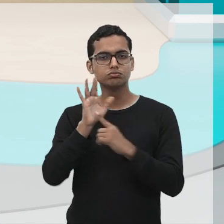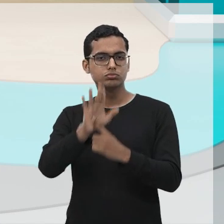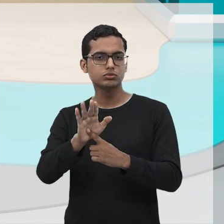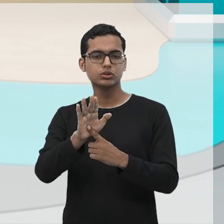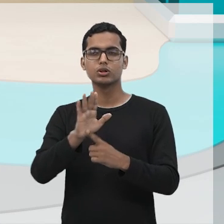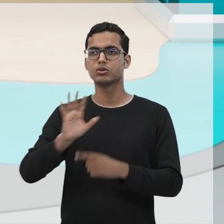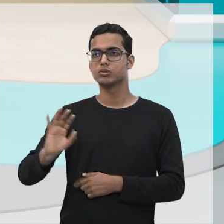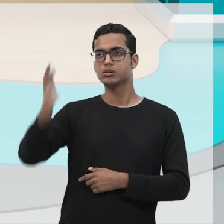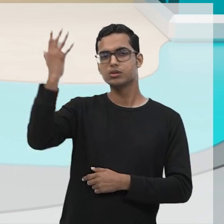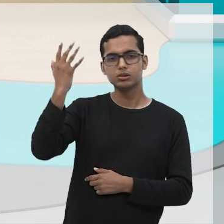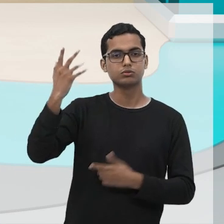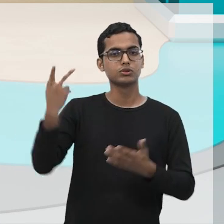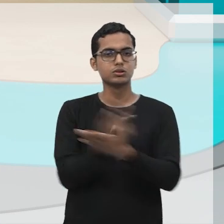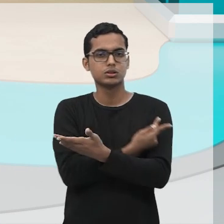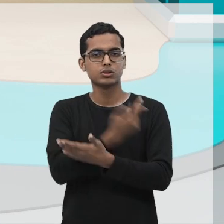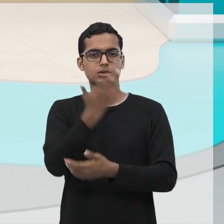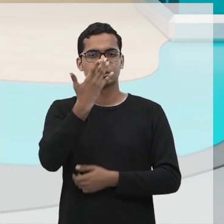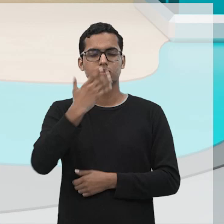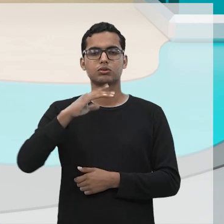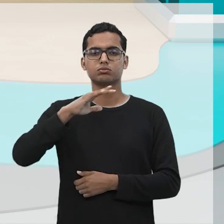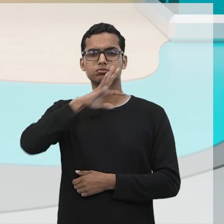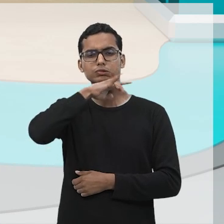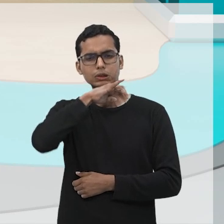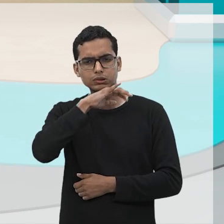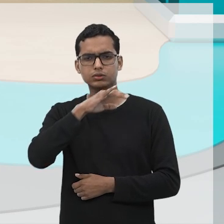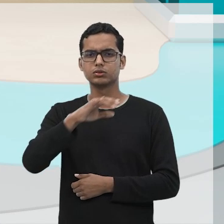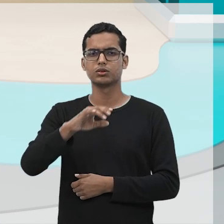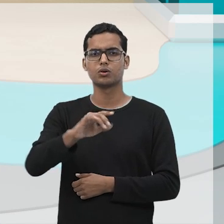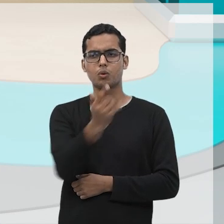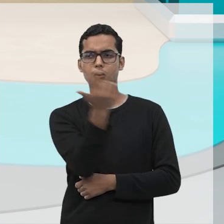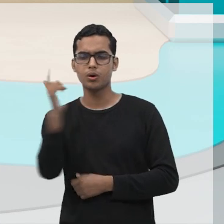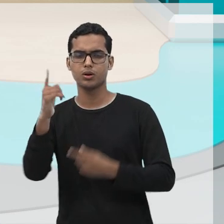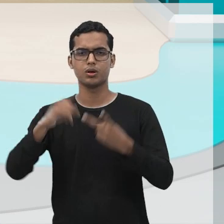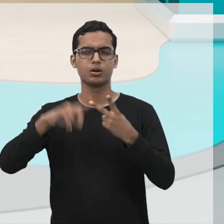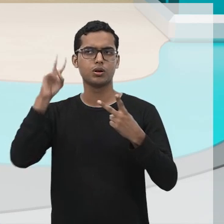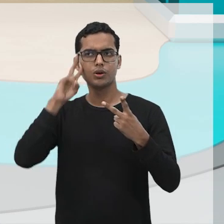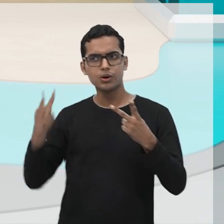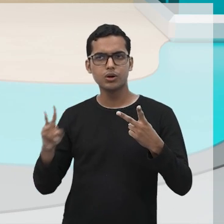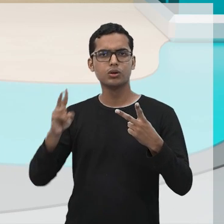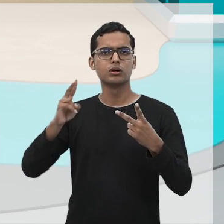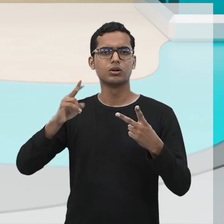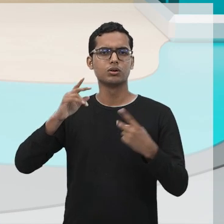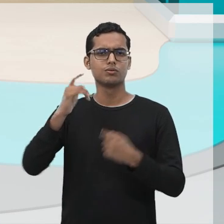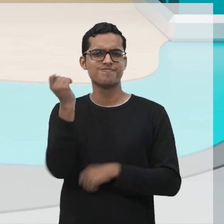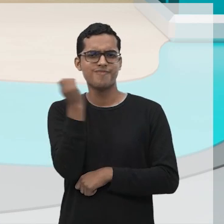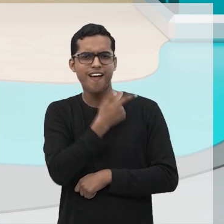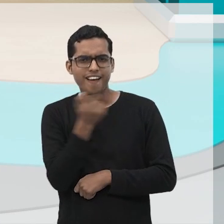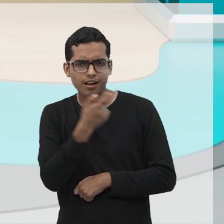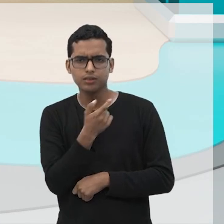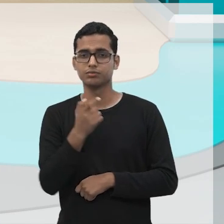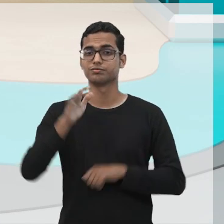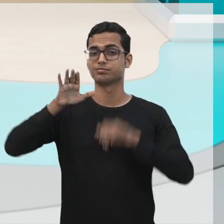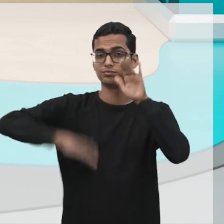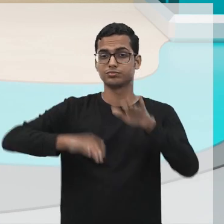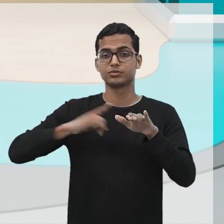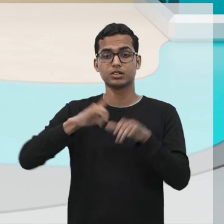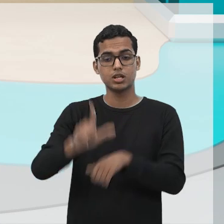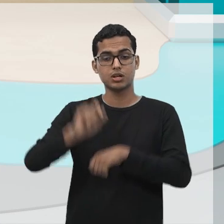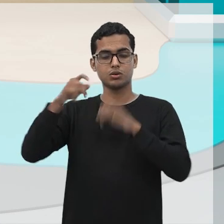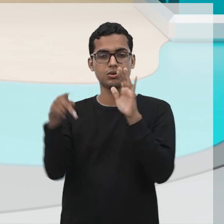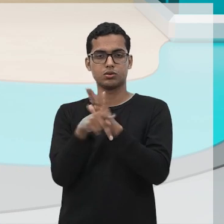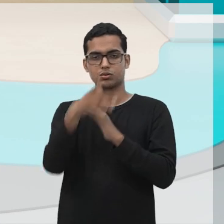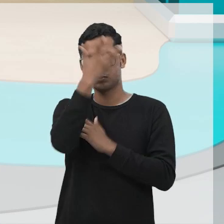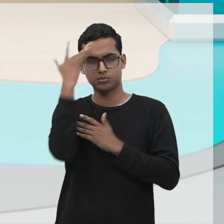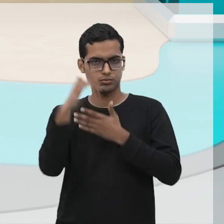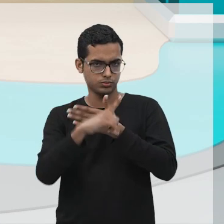numa comédia. Então, vai ser de acordo com ali a história do dramaturgo. Então,